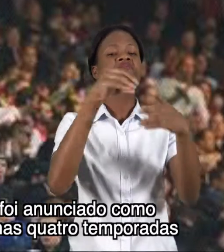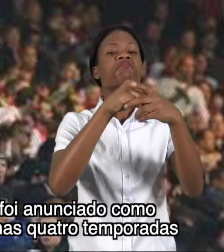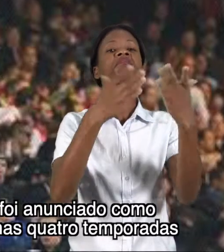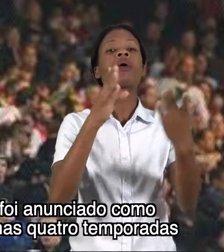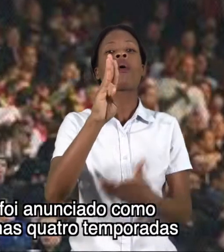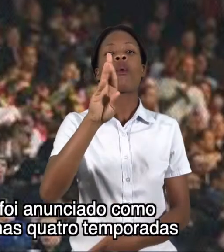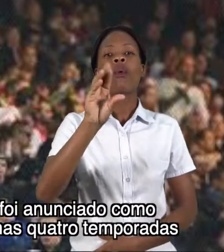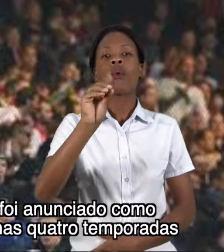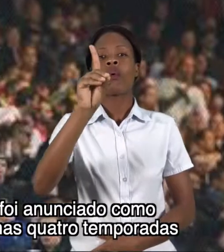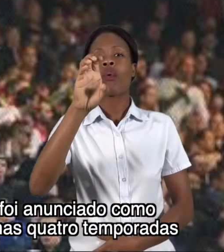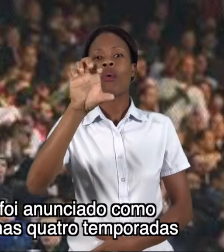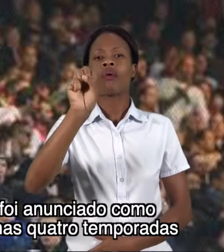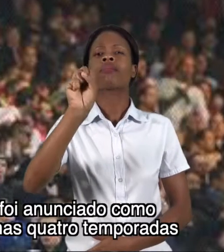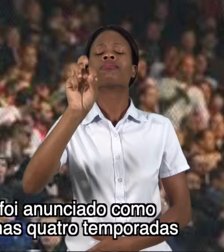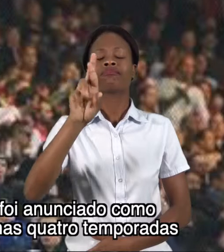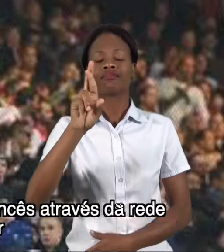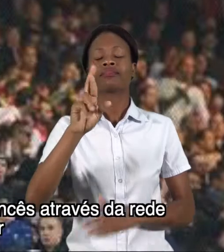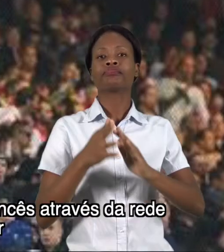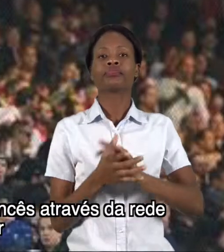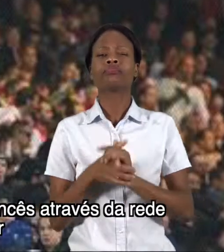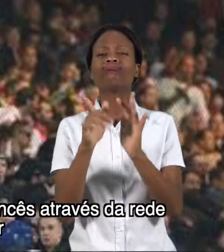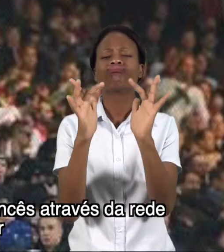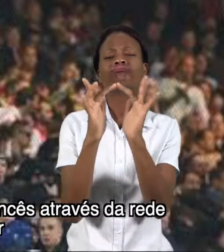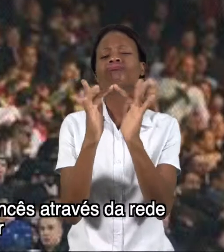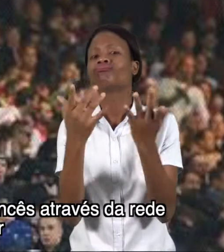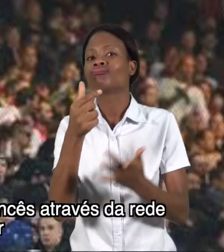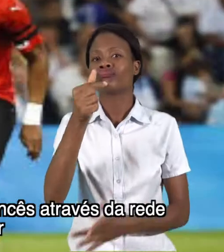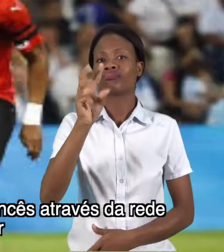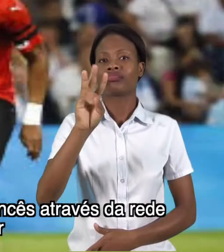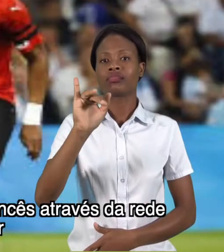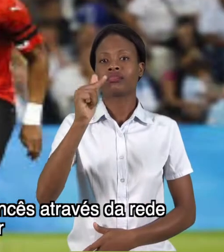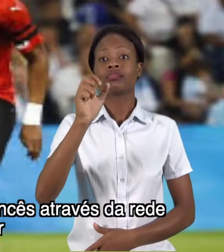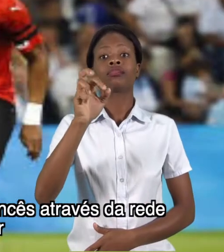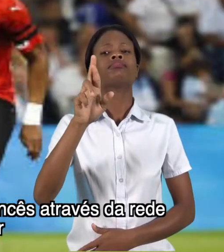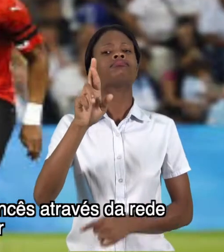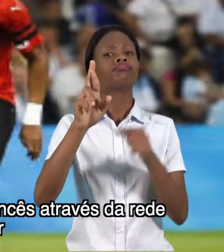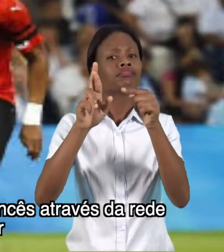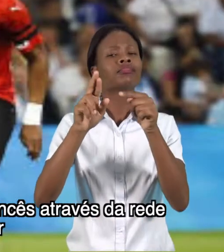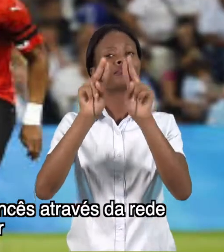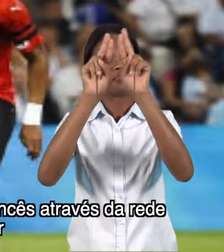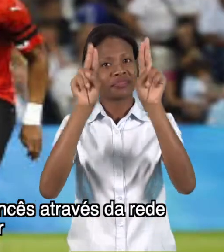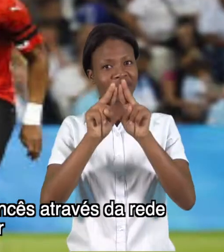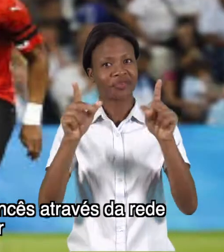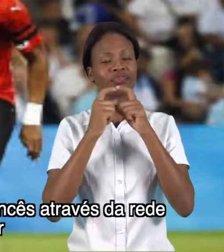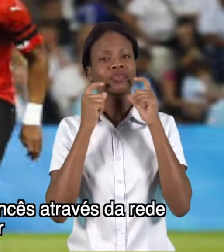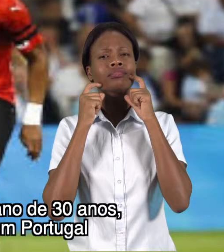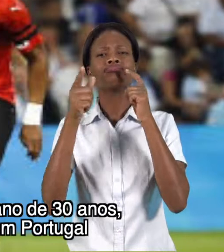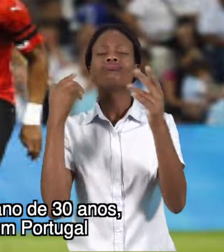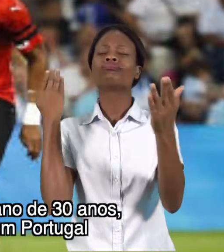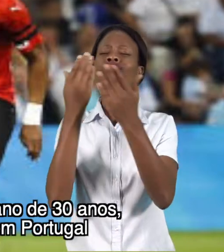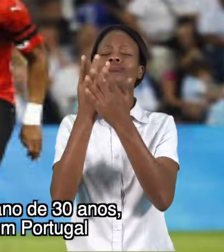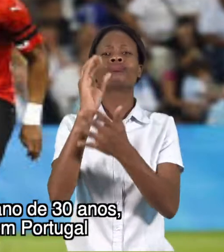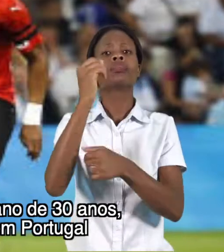Bordeus para as próximas quatro temporadas. O anúncio foi feito pelo grupo francês através da rede social Twitter.